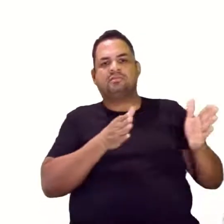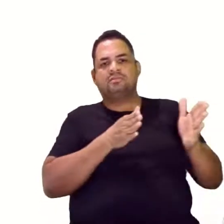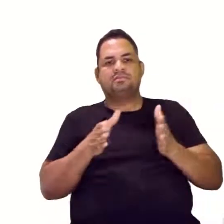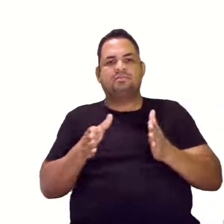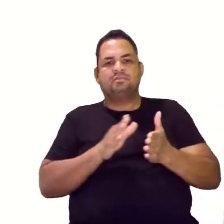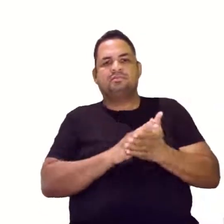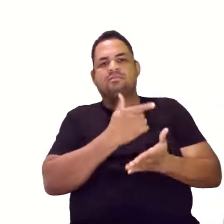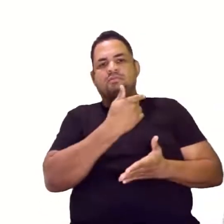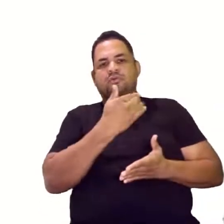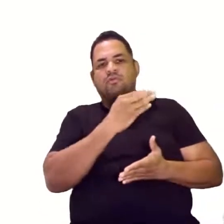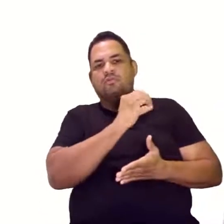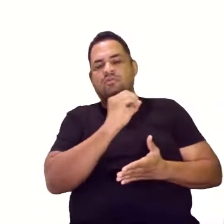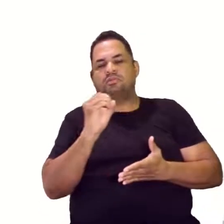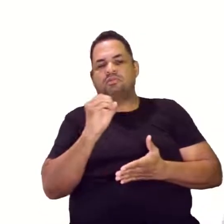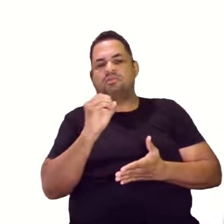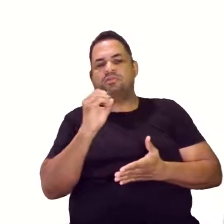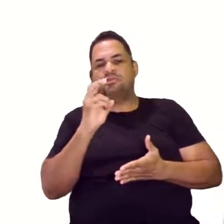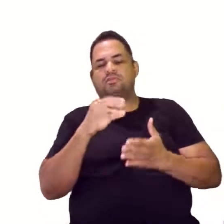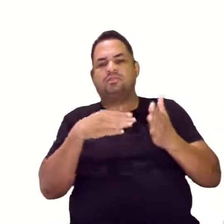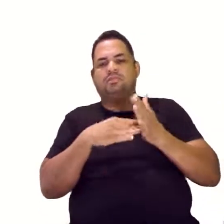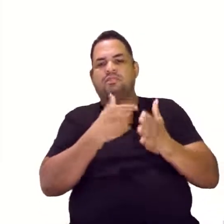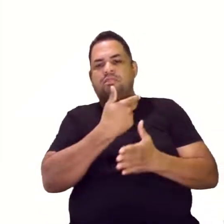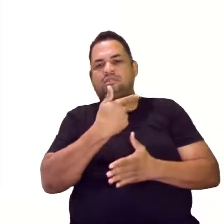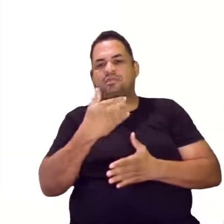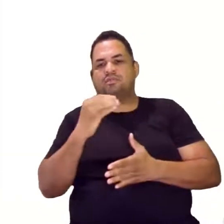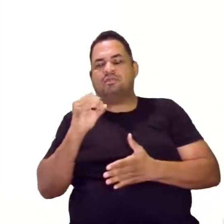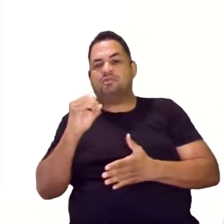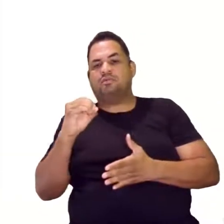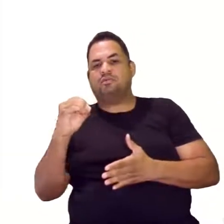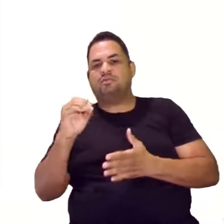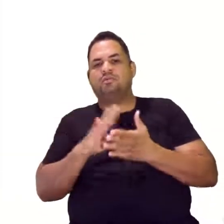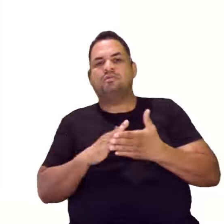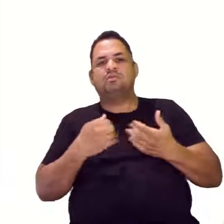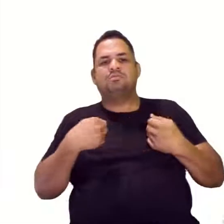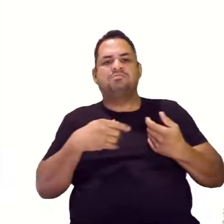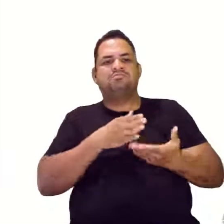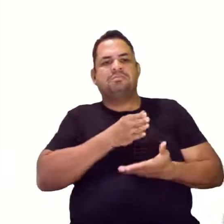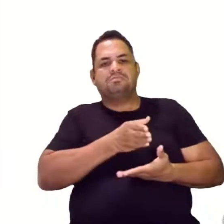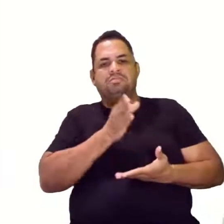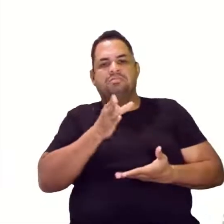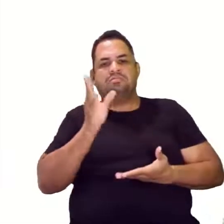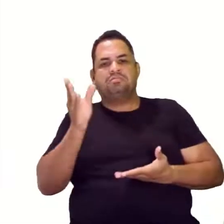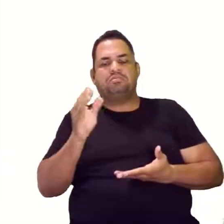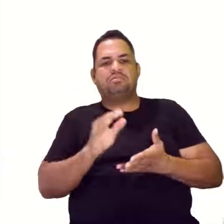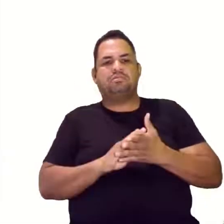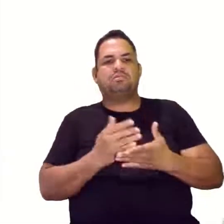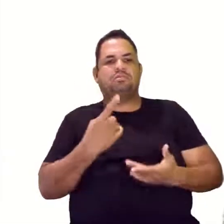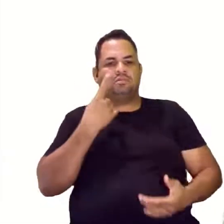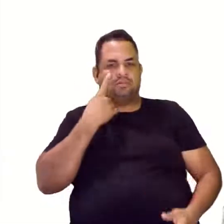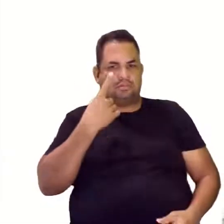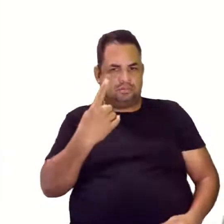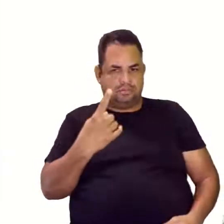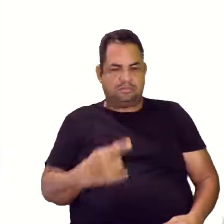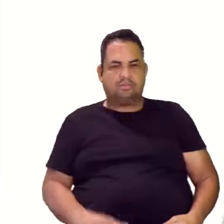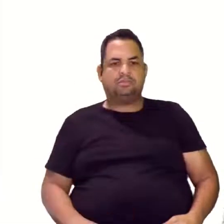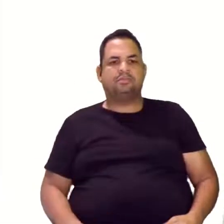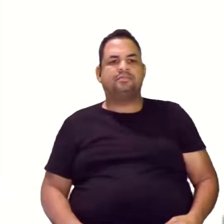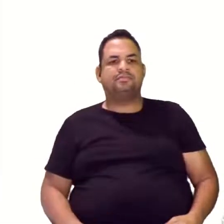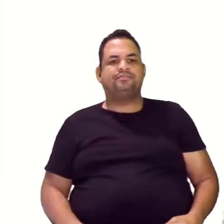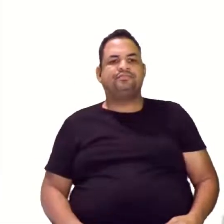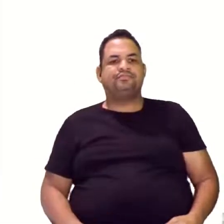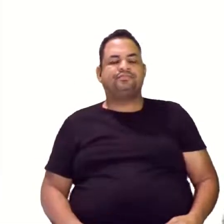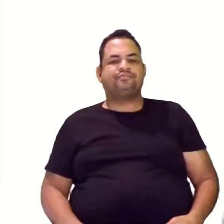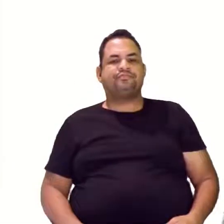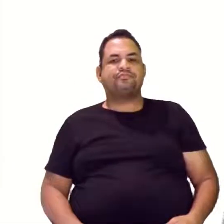2005 a 2009, né? Então assim, você precisa olhar todo o caminho? Não. Não, você só vai olhar o